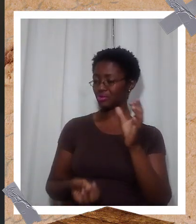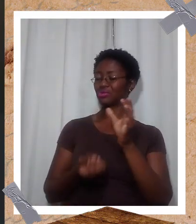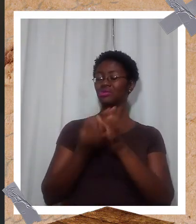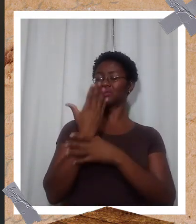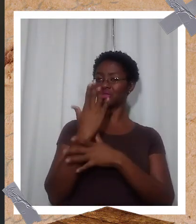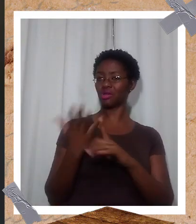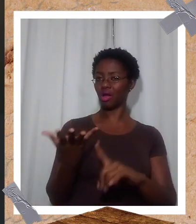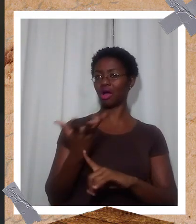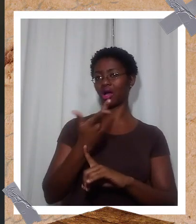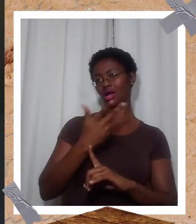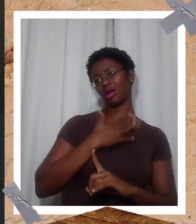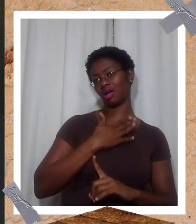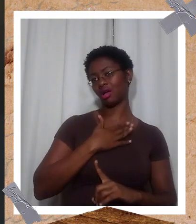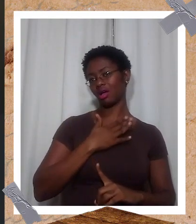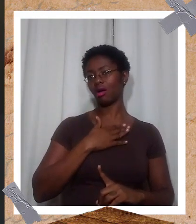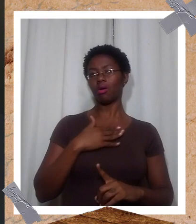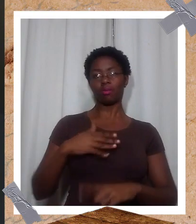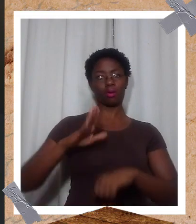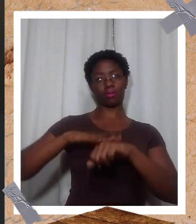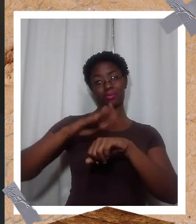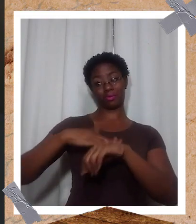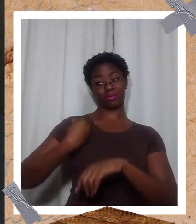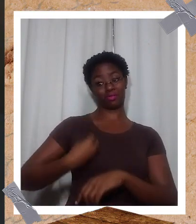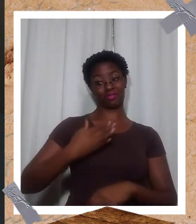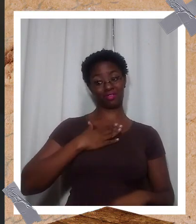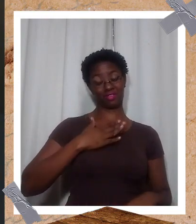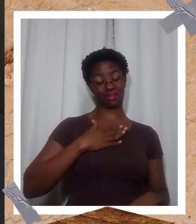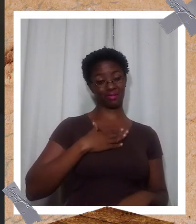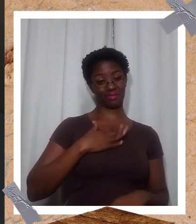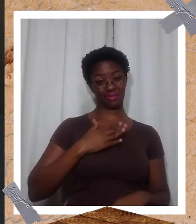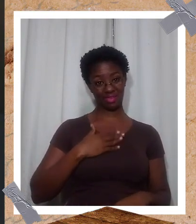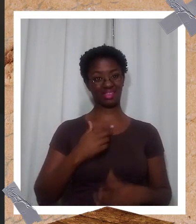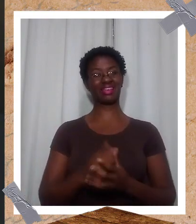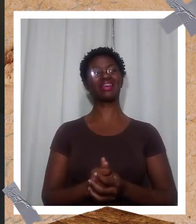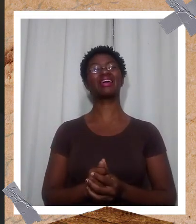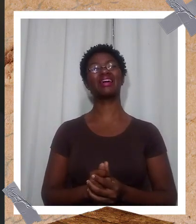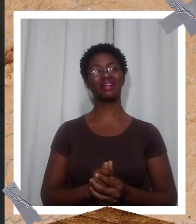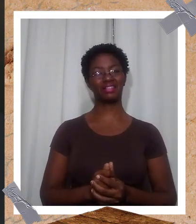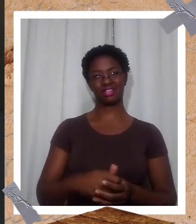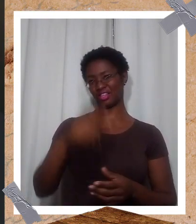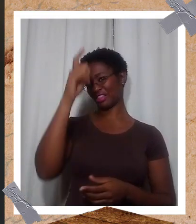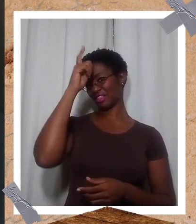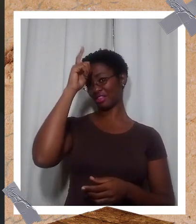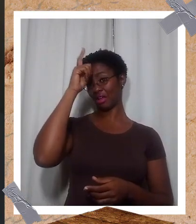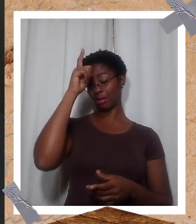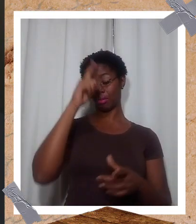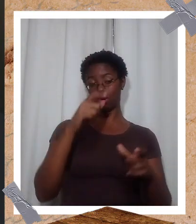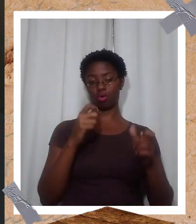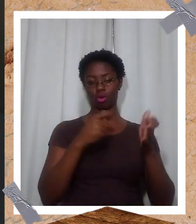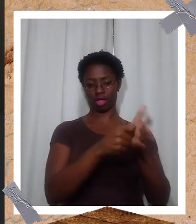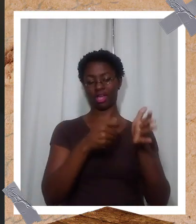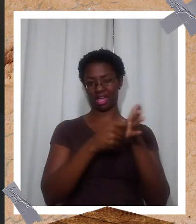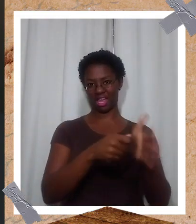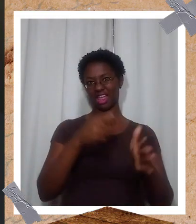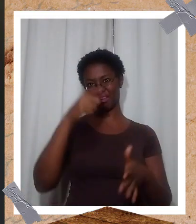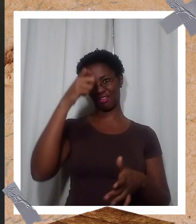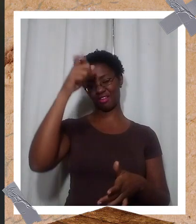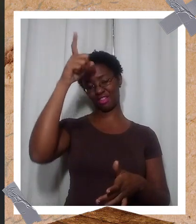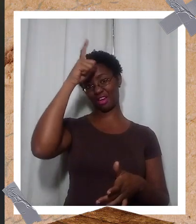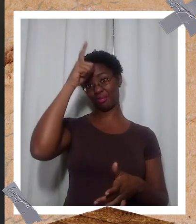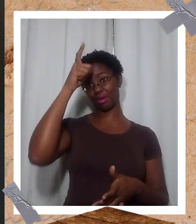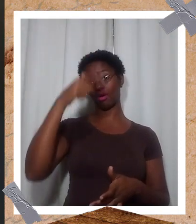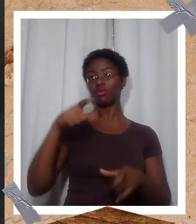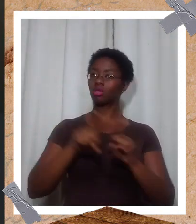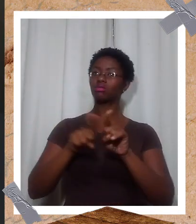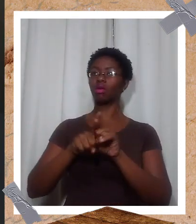é essa obra autobiográfica, né? E eu, de certa forma, sou ficcionista, né? Eu gosto muito de inventar, gosto